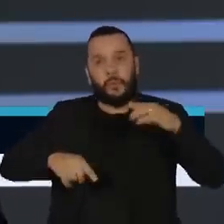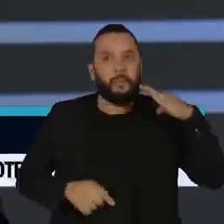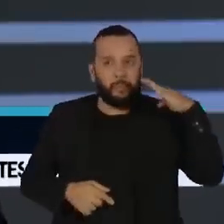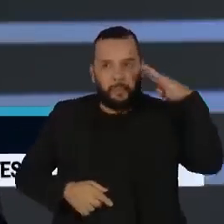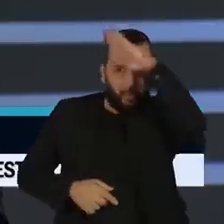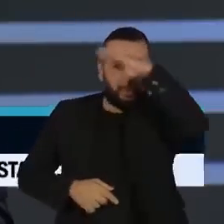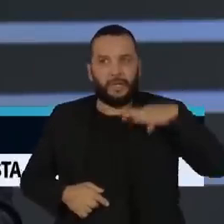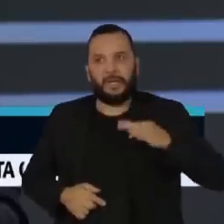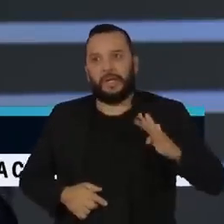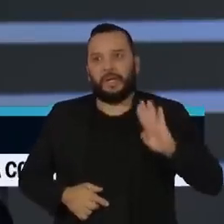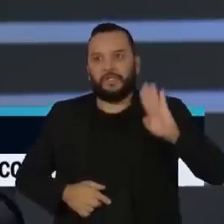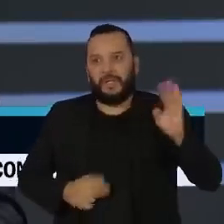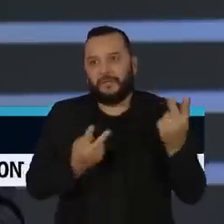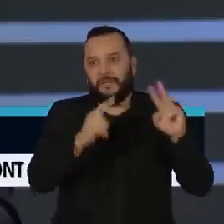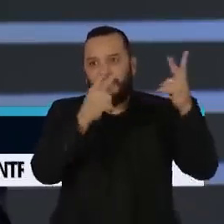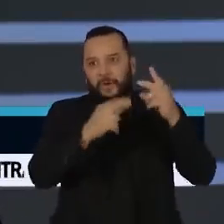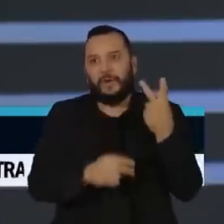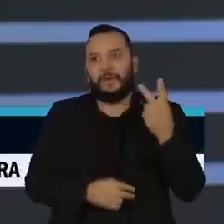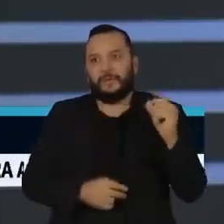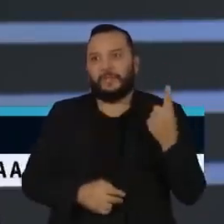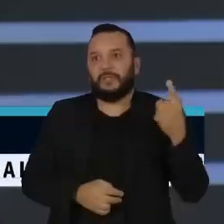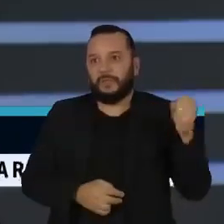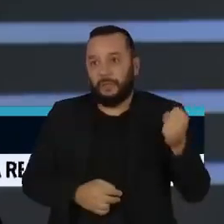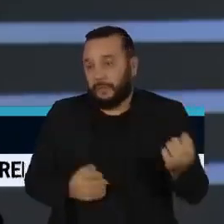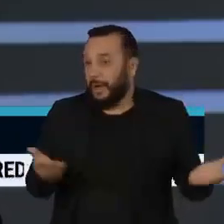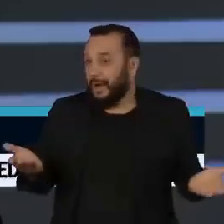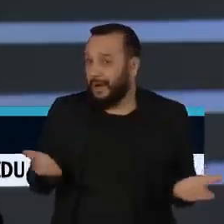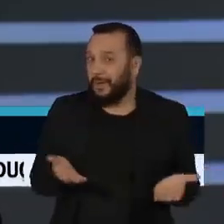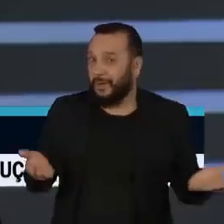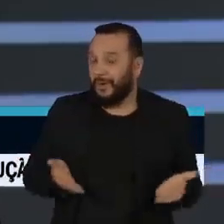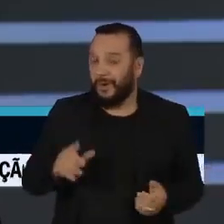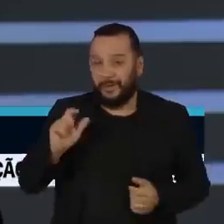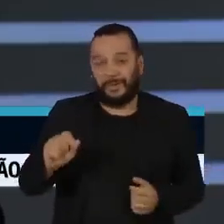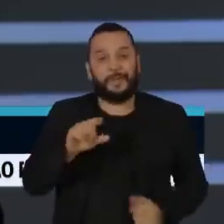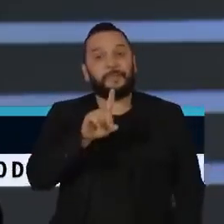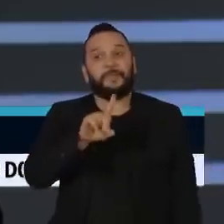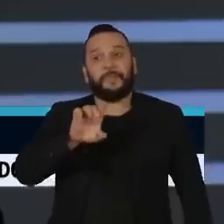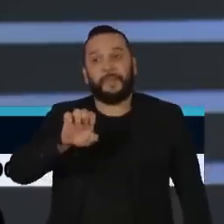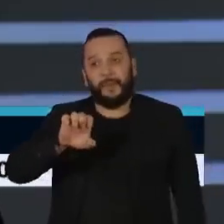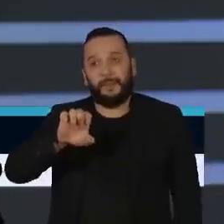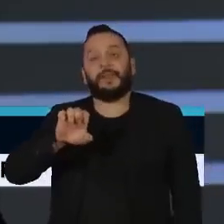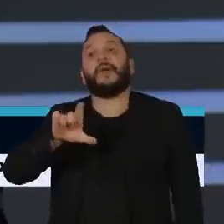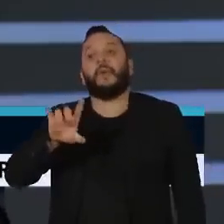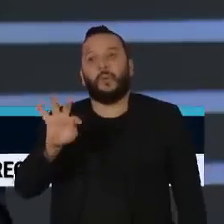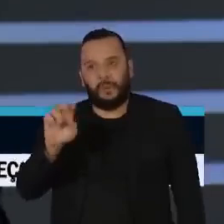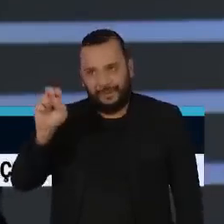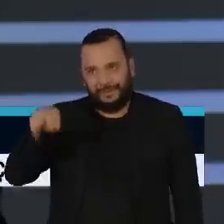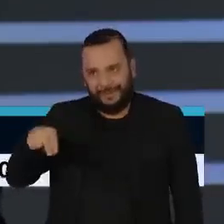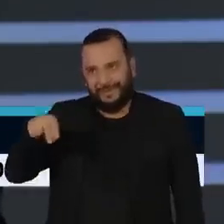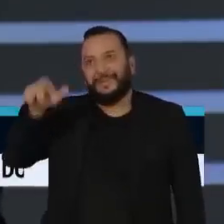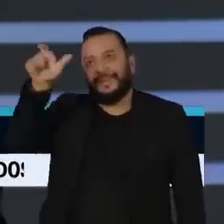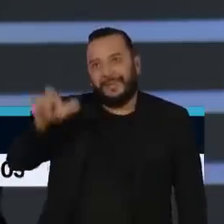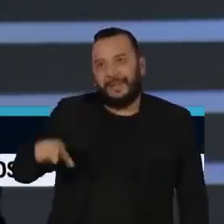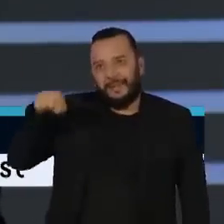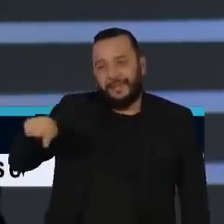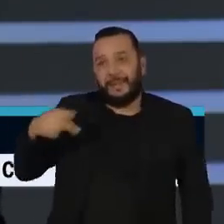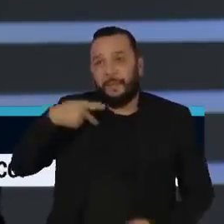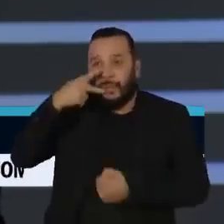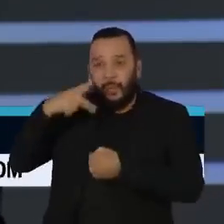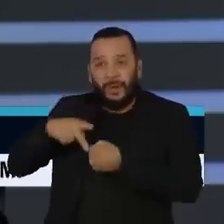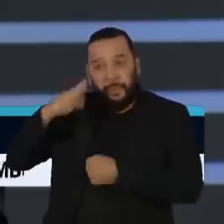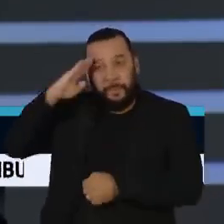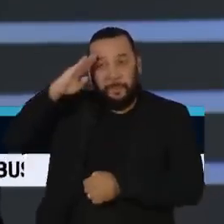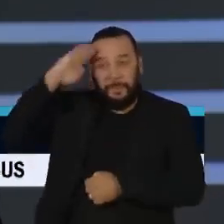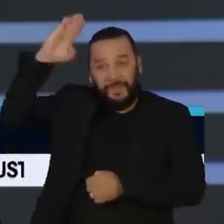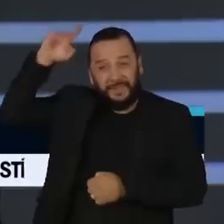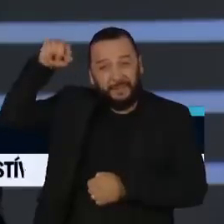2018 agora a gente tem o que a gente tem o deltanda lá em All a pessoa que foi um dos principais nomes da operação